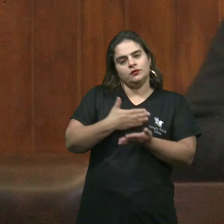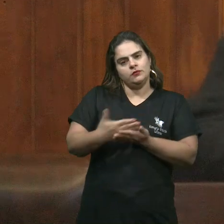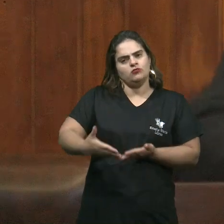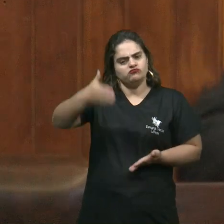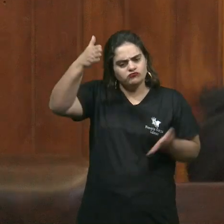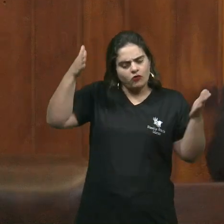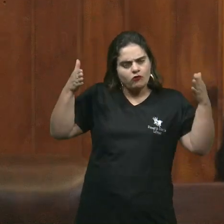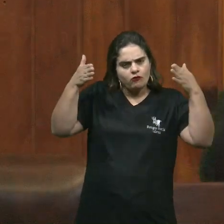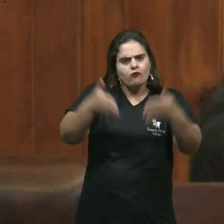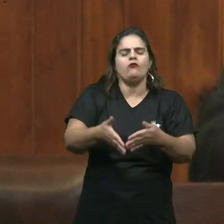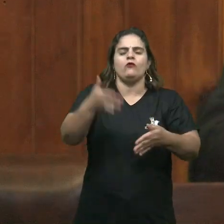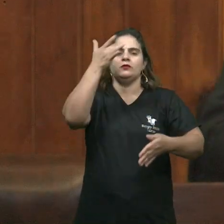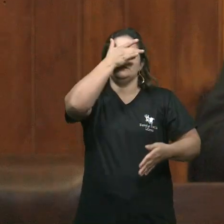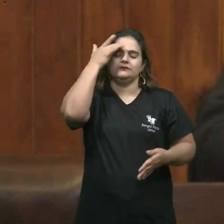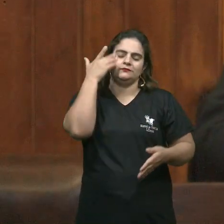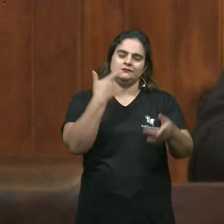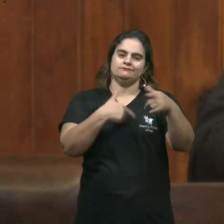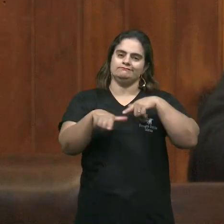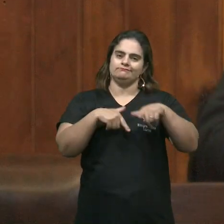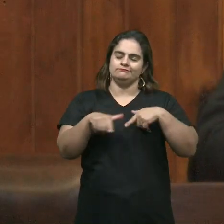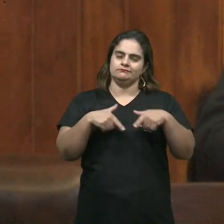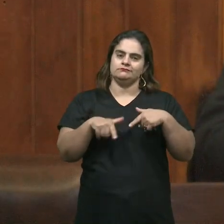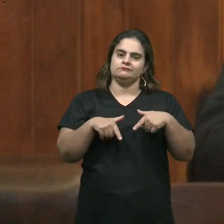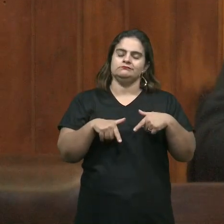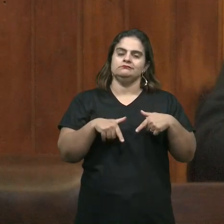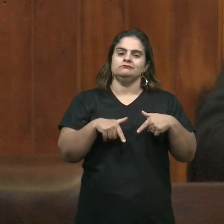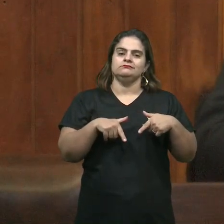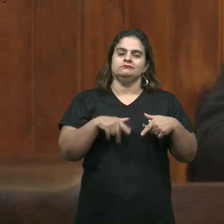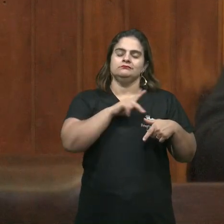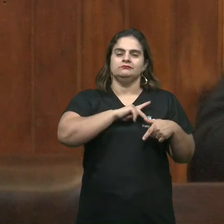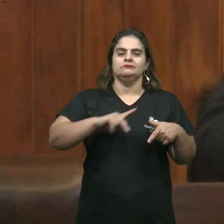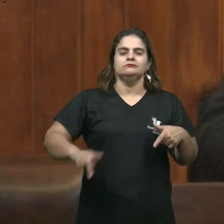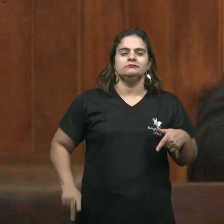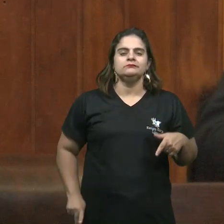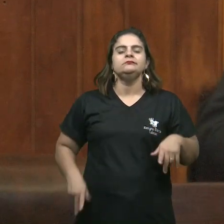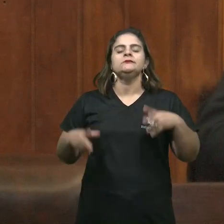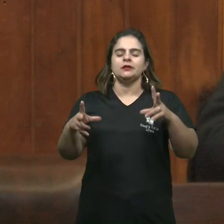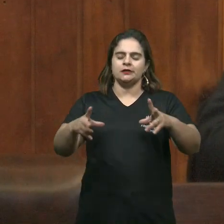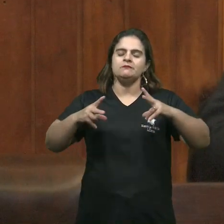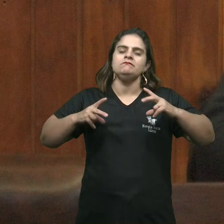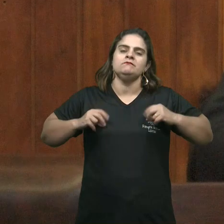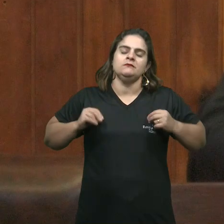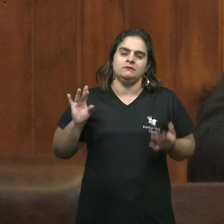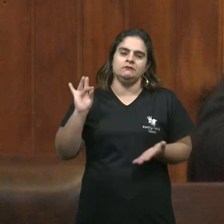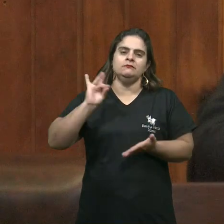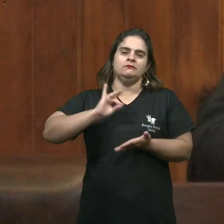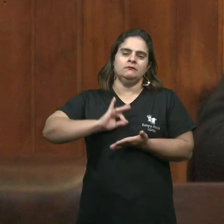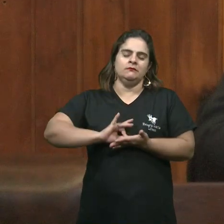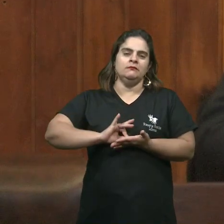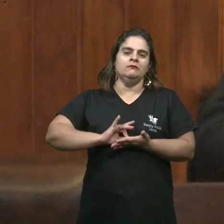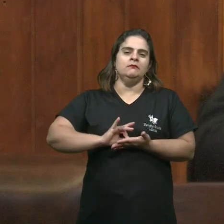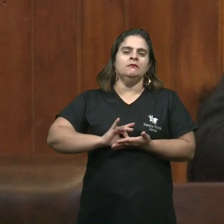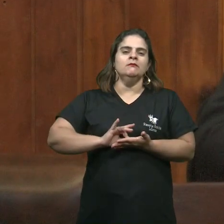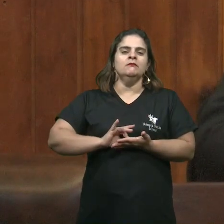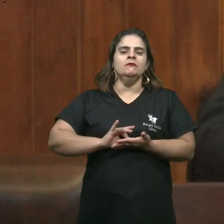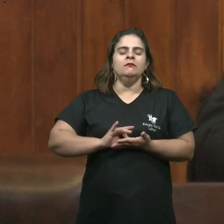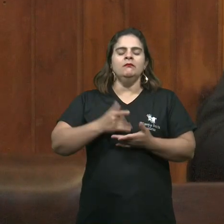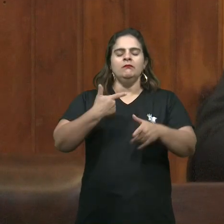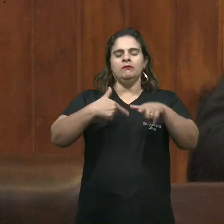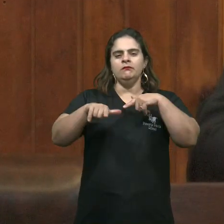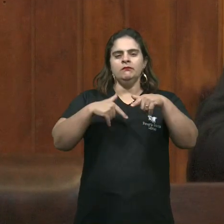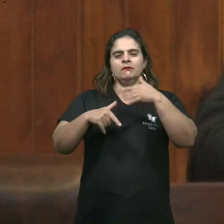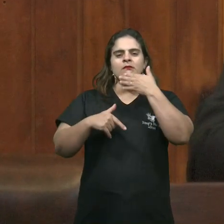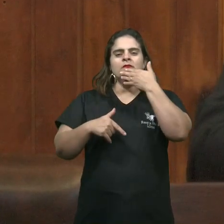e eficiência no trato com os nossos servidores. Eles merecem esse reconhecimento e a população merece serviços públicos de qualidade